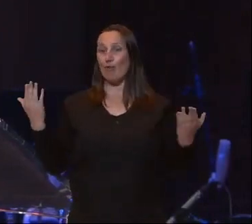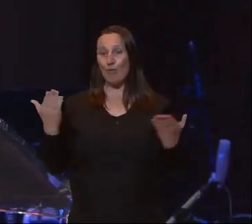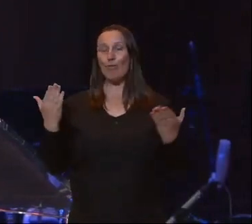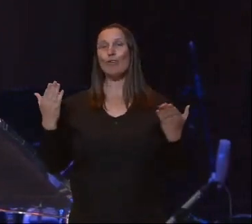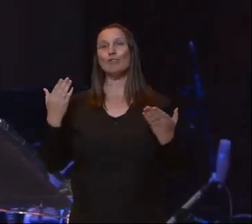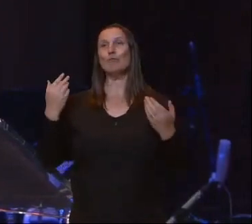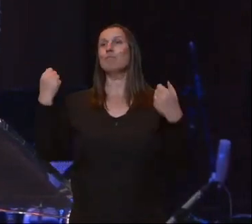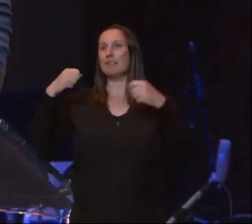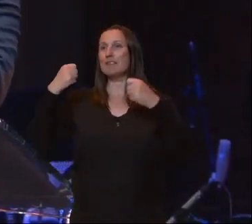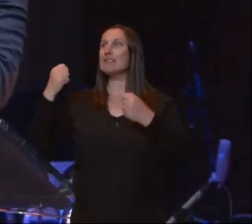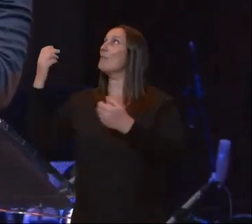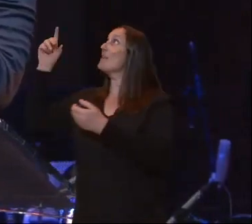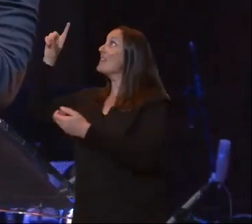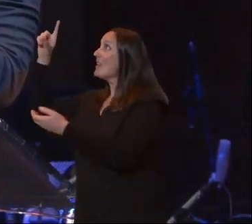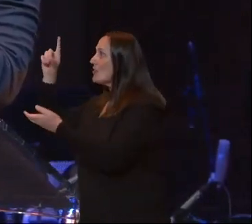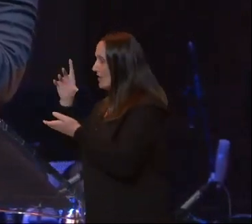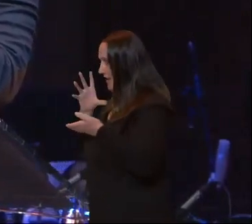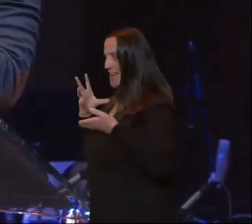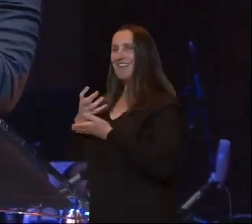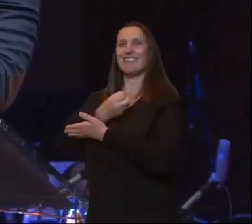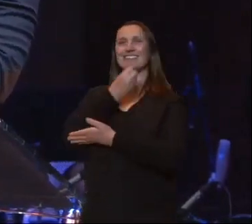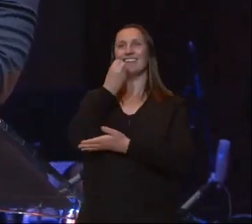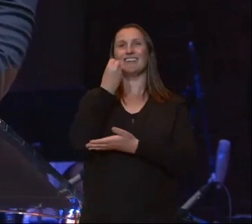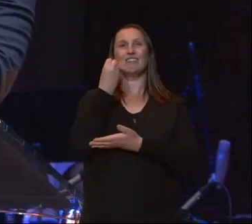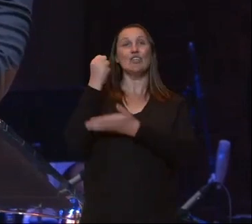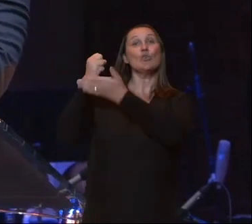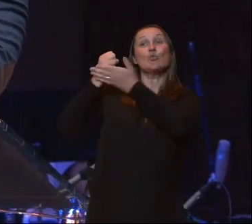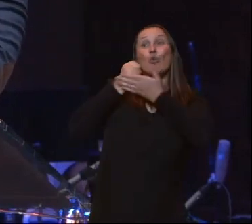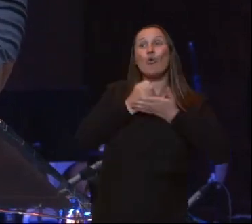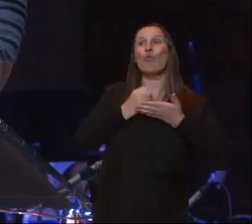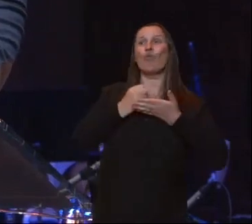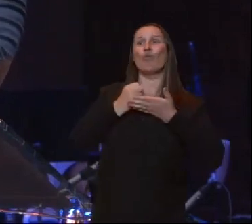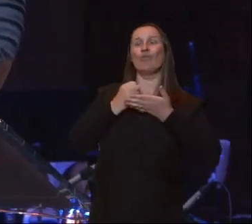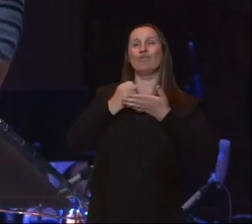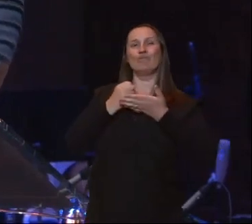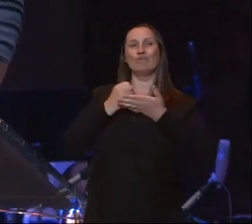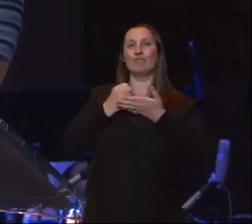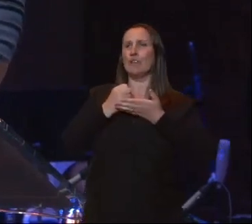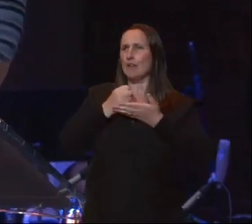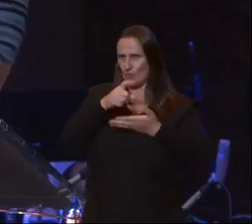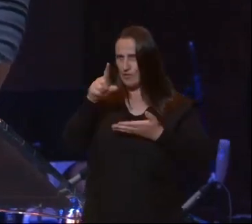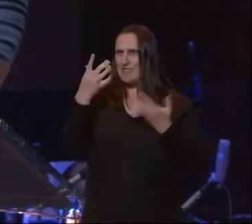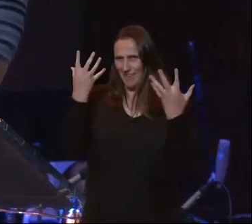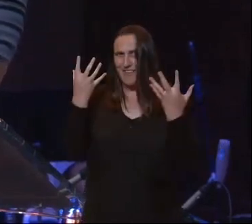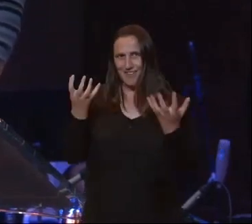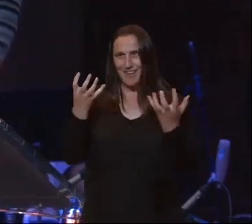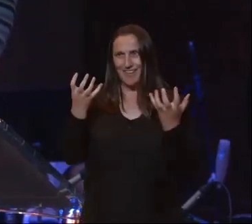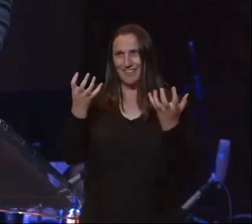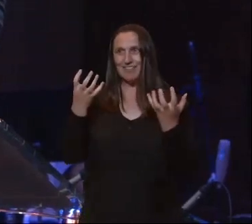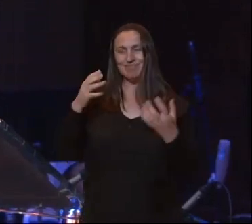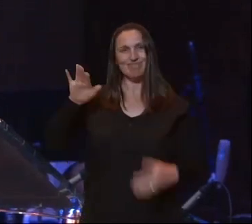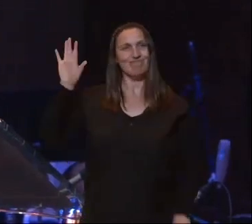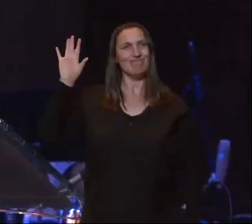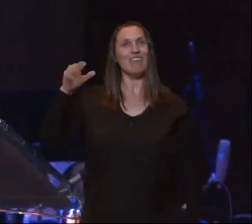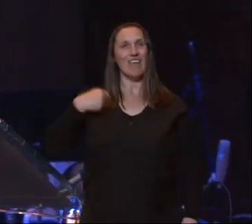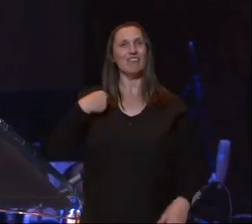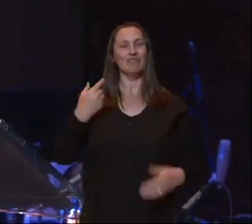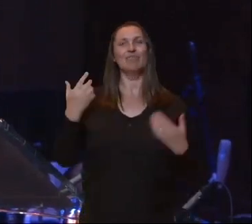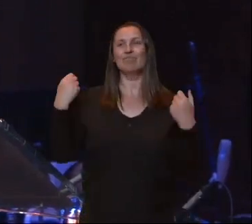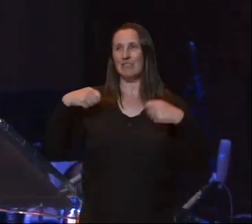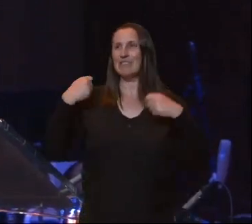Quantos querem experimentar o resgate, o socorro, o favor de Deus? Você precisa